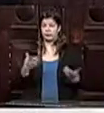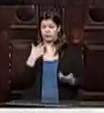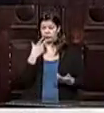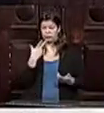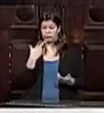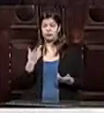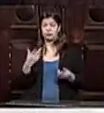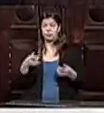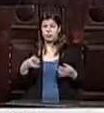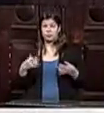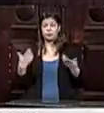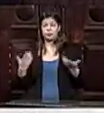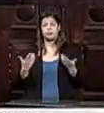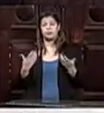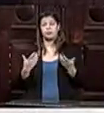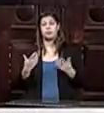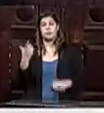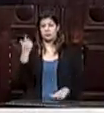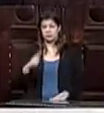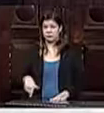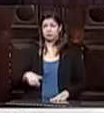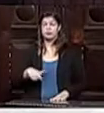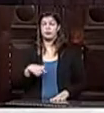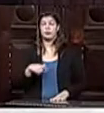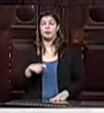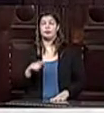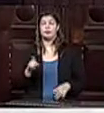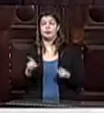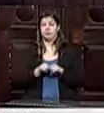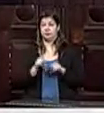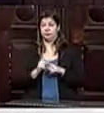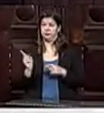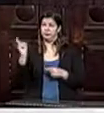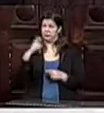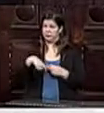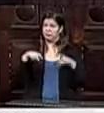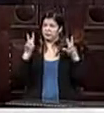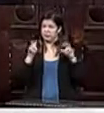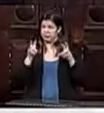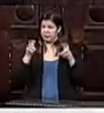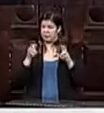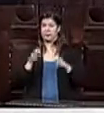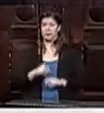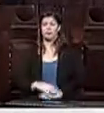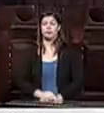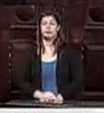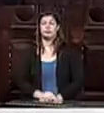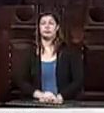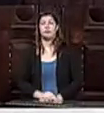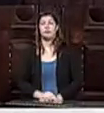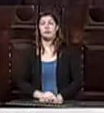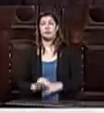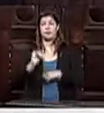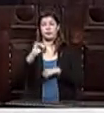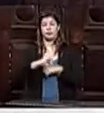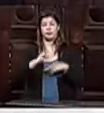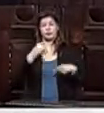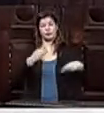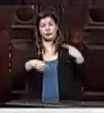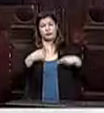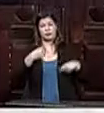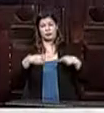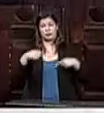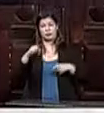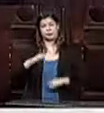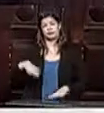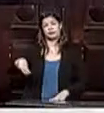eu queria falar um pouco e retornar a esse tema sobre a política